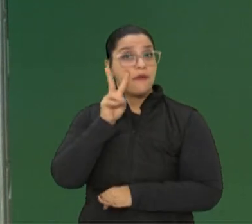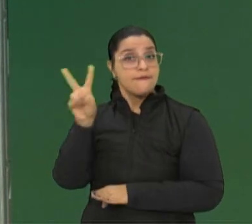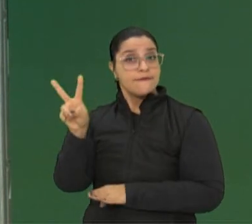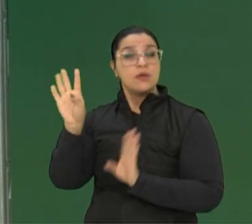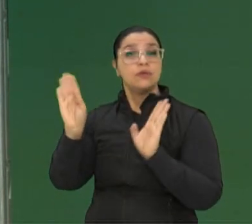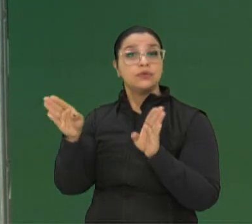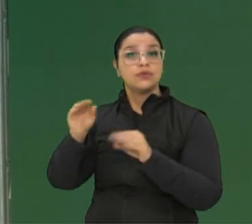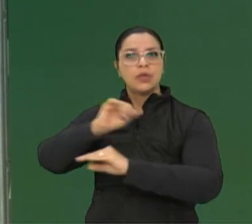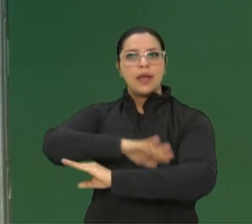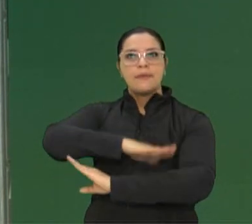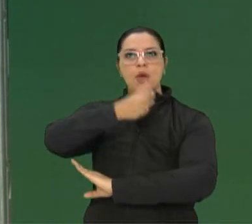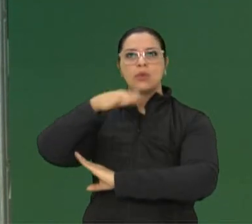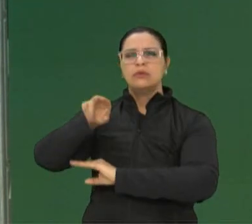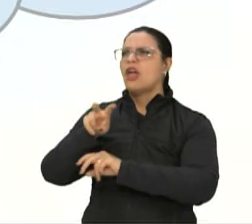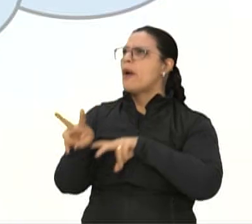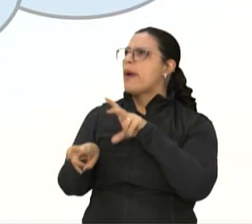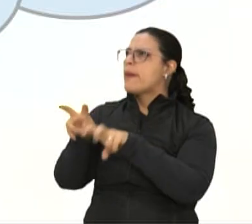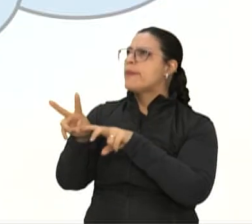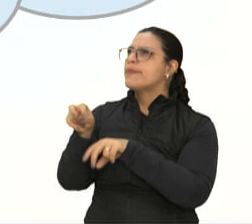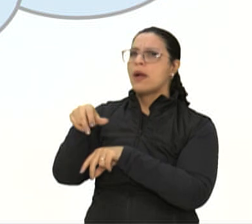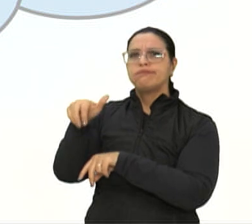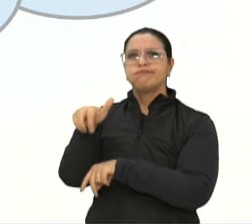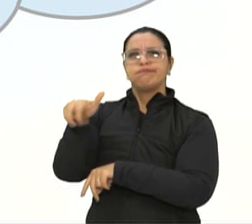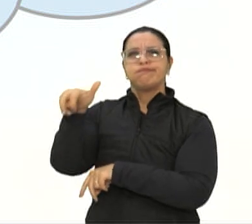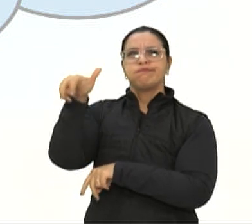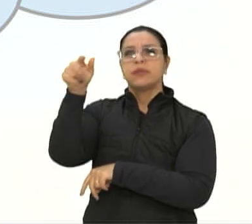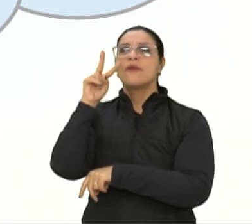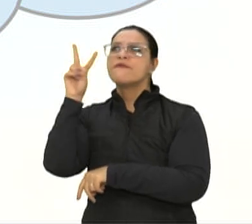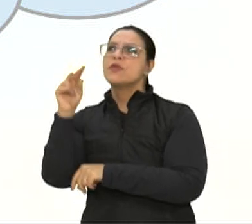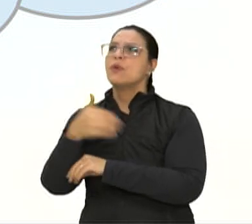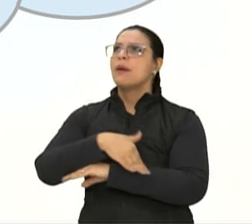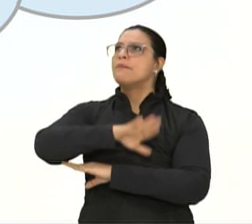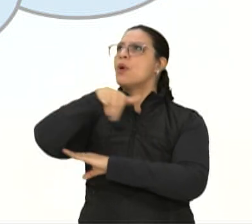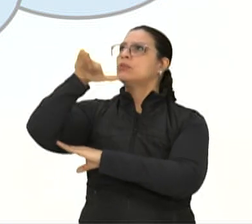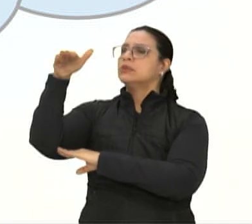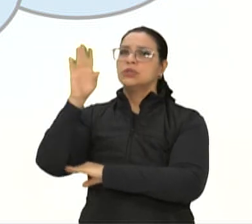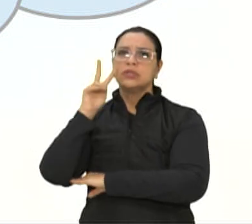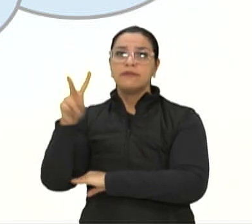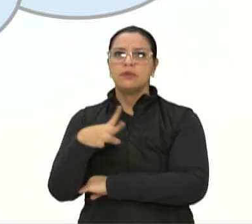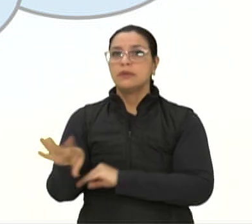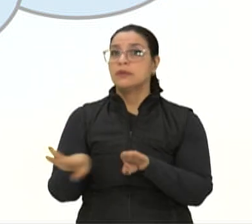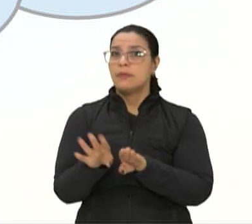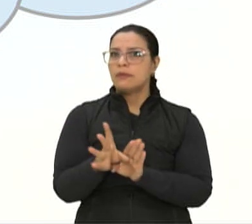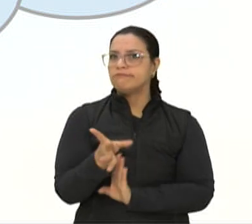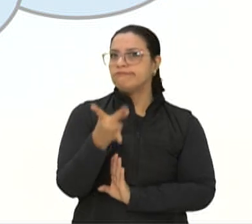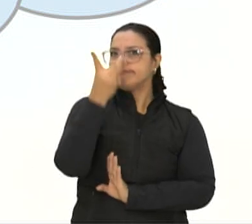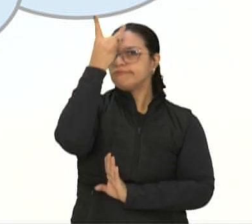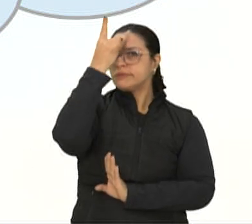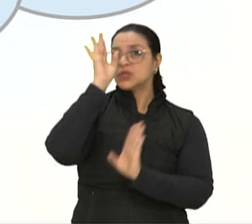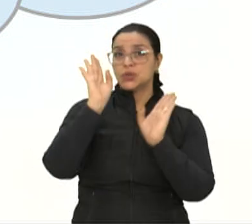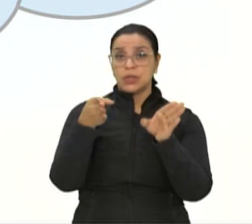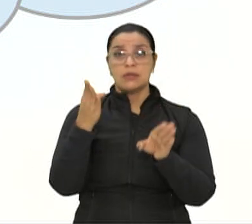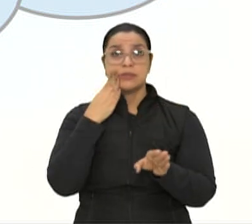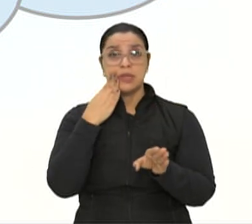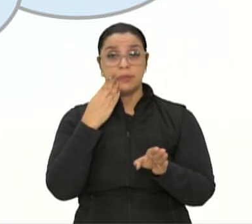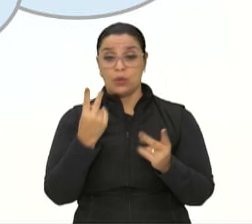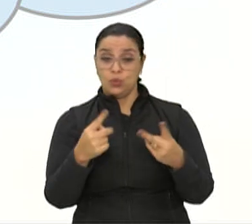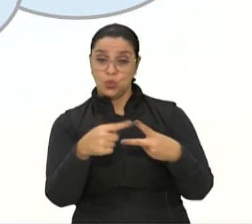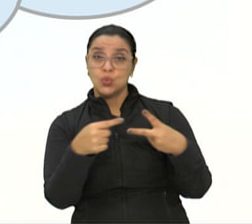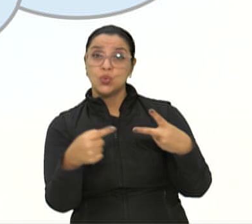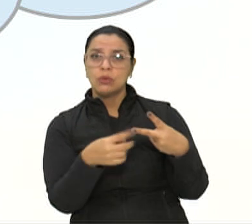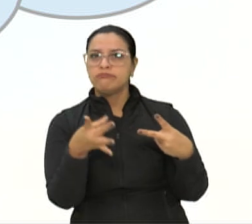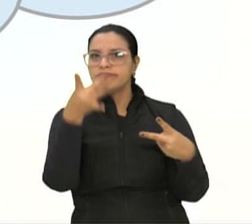uma montanha, né? Já subiu, já escalou, já enxergou de longe lá um vale com uma montanha, então já ficou impresso ali também a montanha na mente